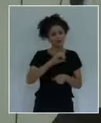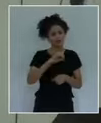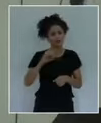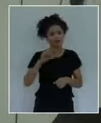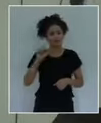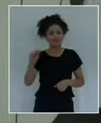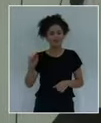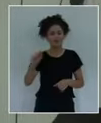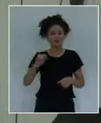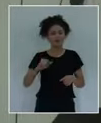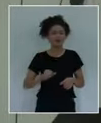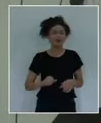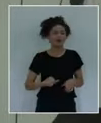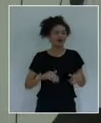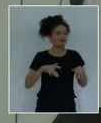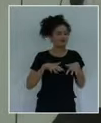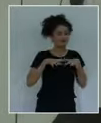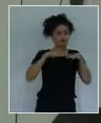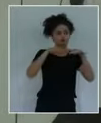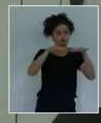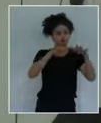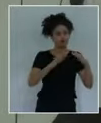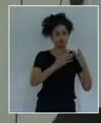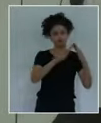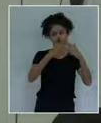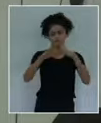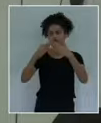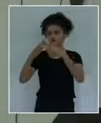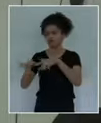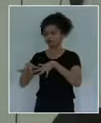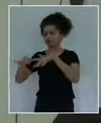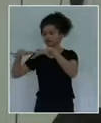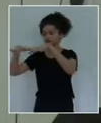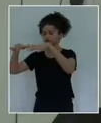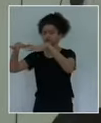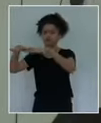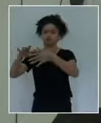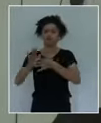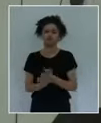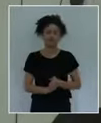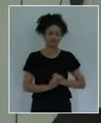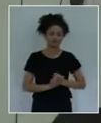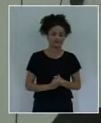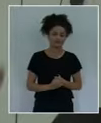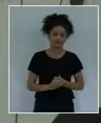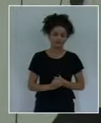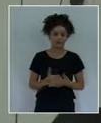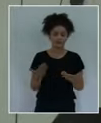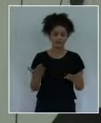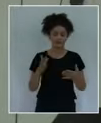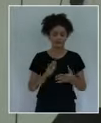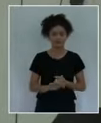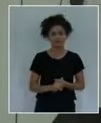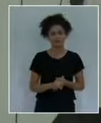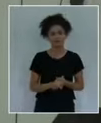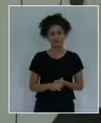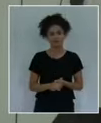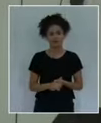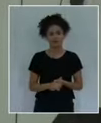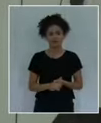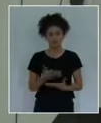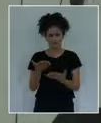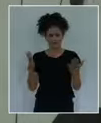outro lado da via pública e atinge as áreas mais altas um pouco. Então, se deu